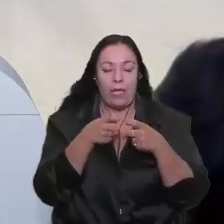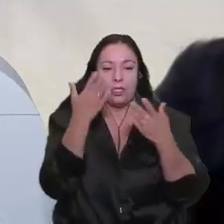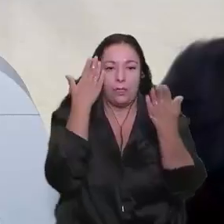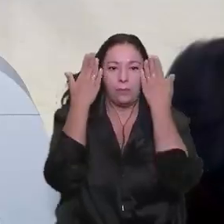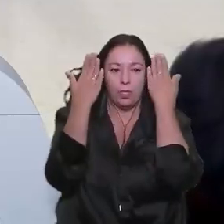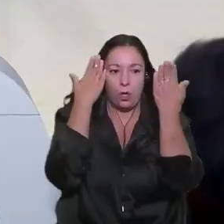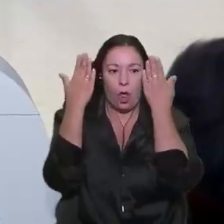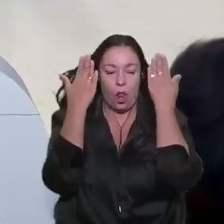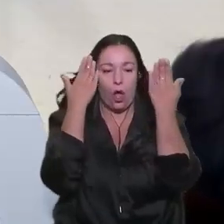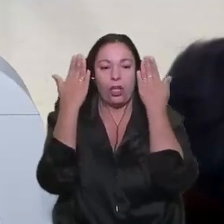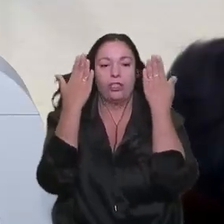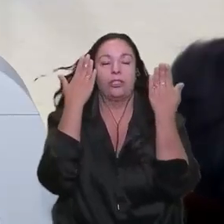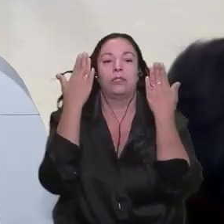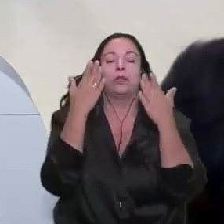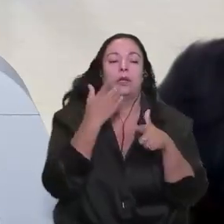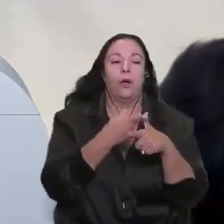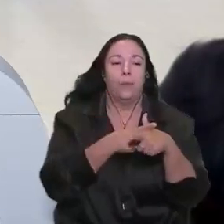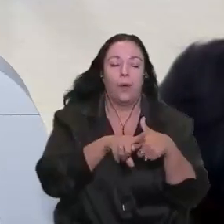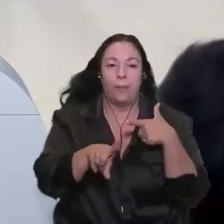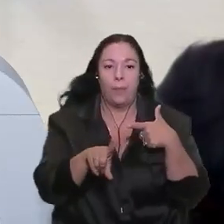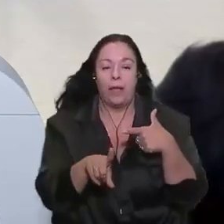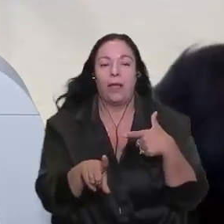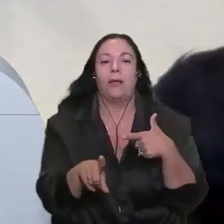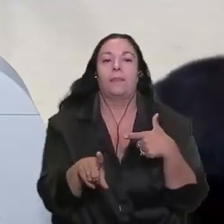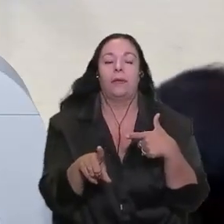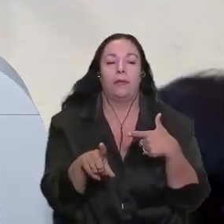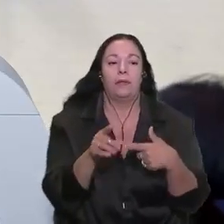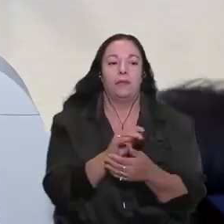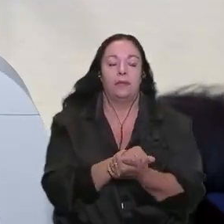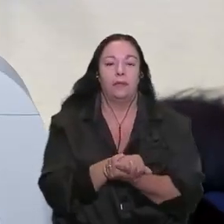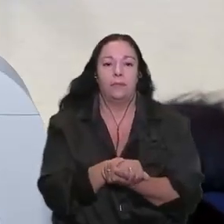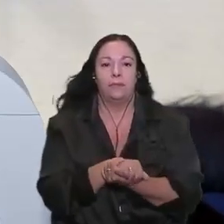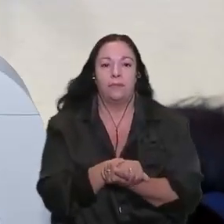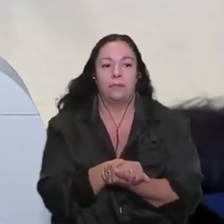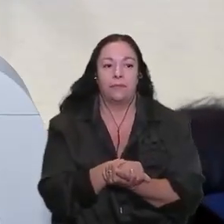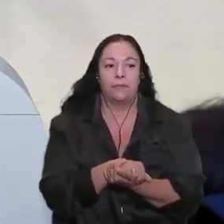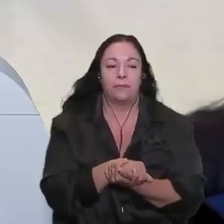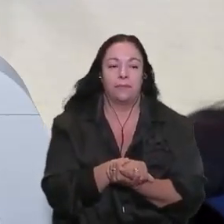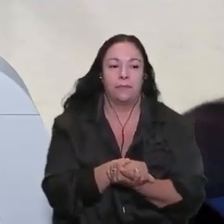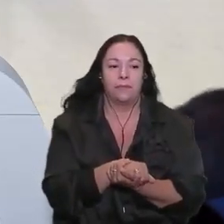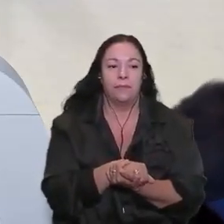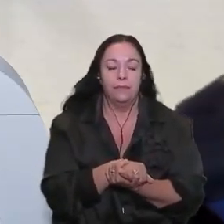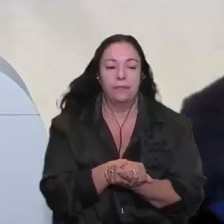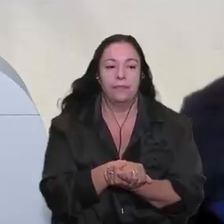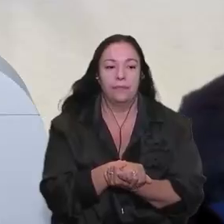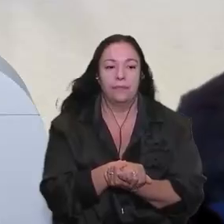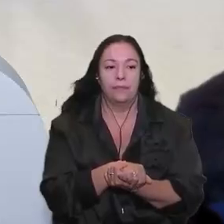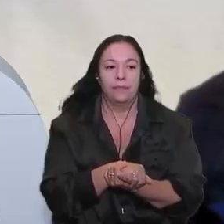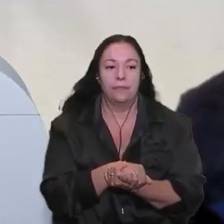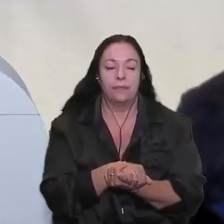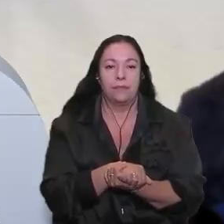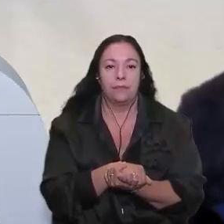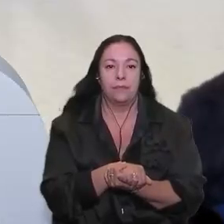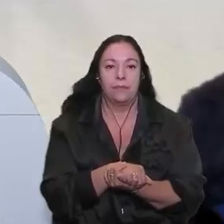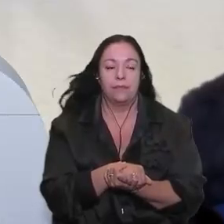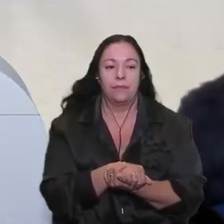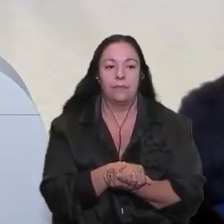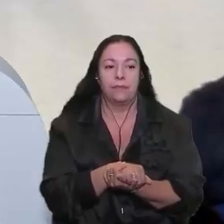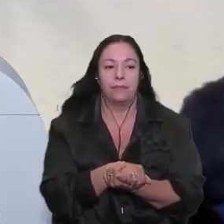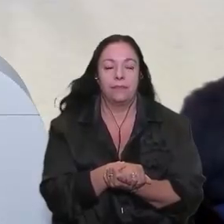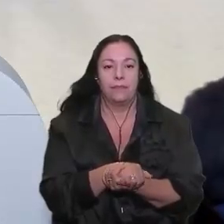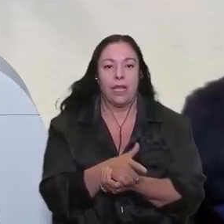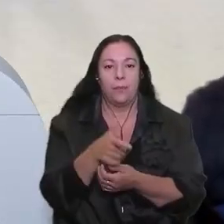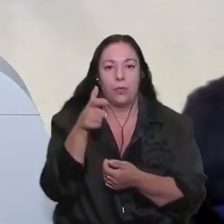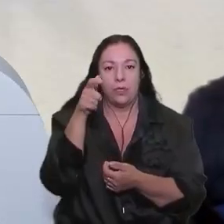psicológicas, neurológicas, né? Um problema mais neurológico do que ginecológico, por exemplo. E é muito